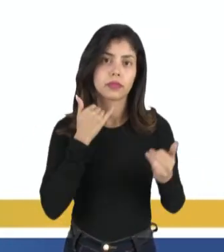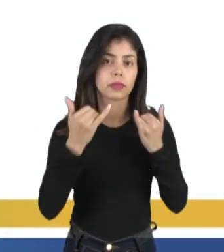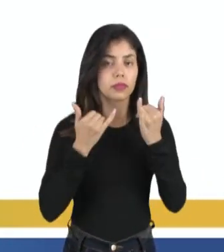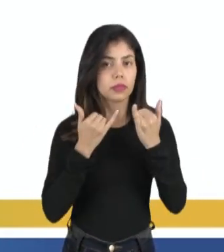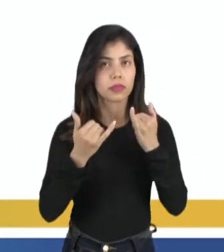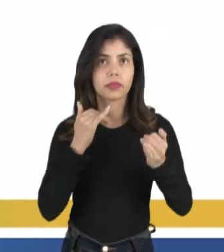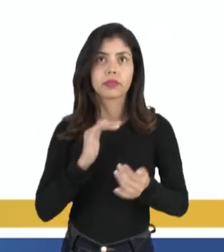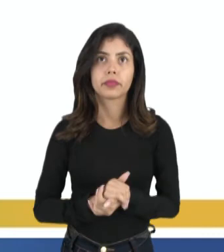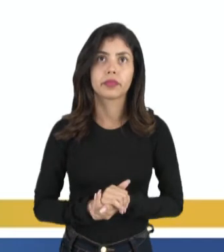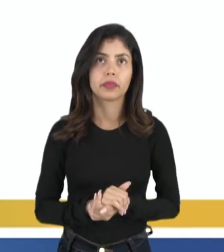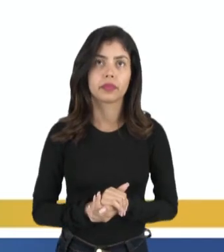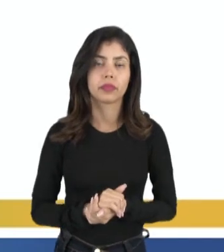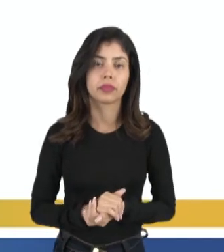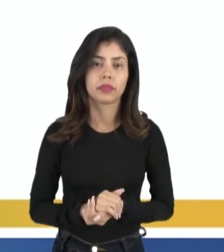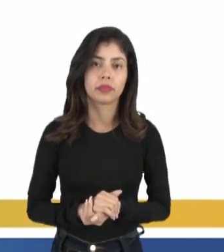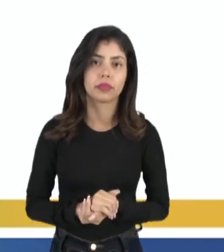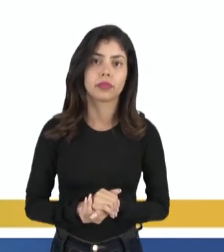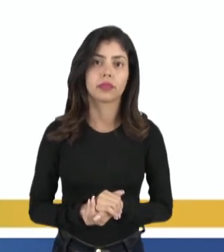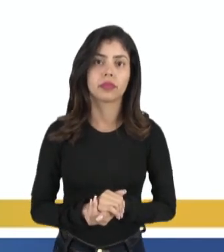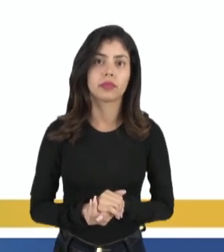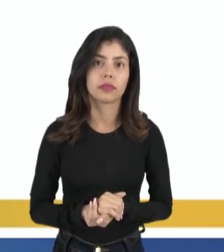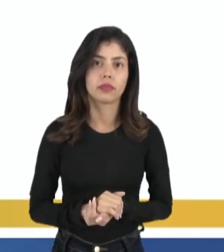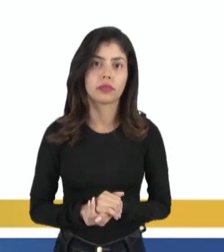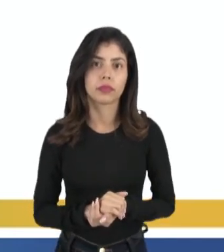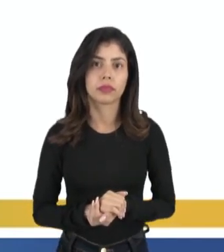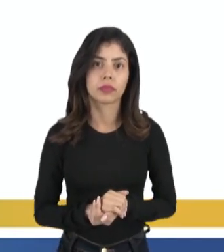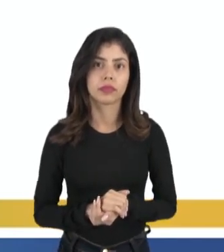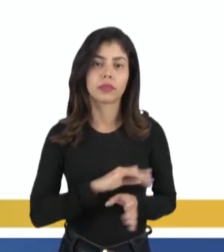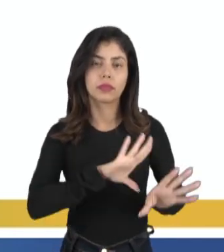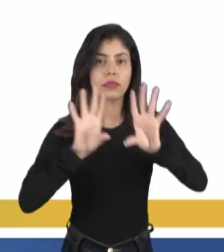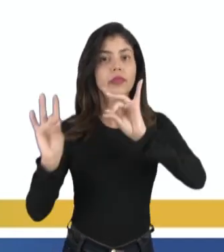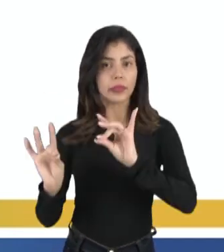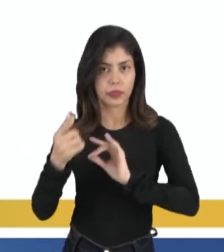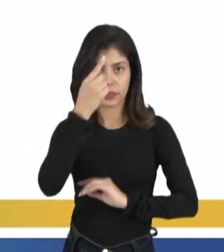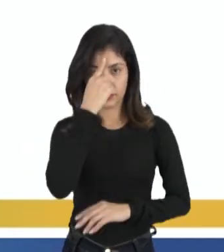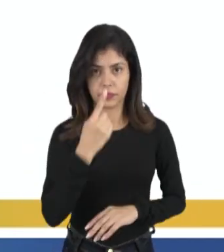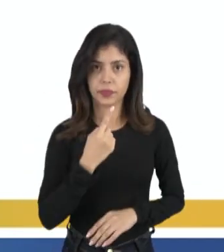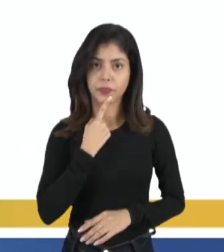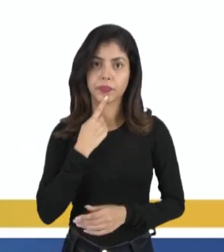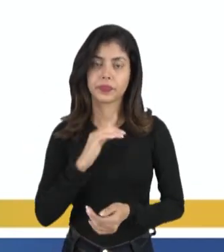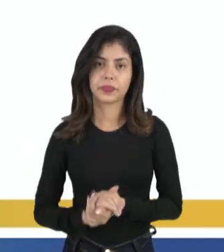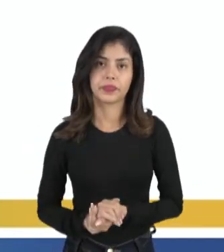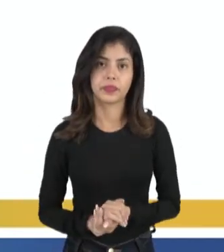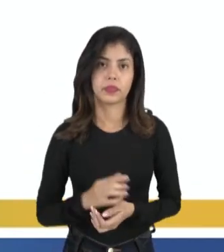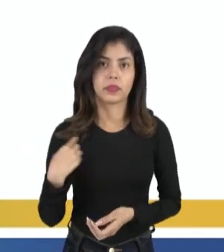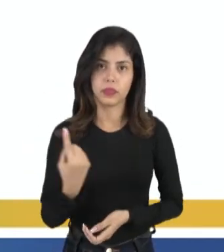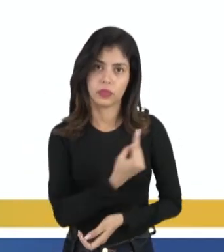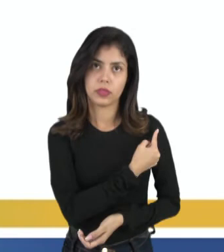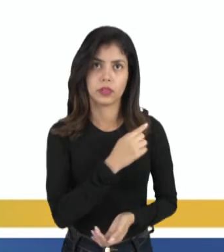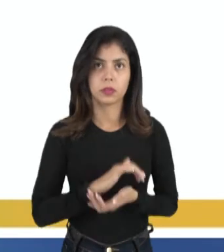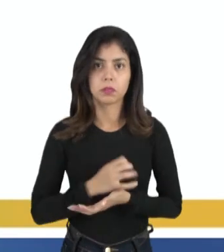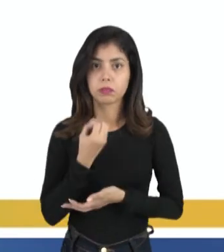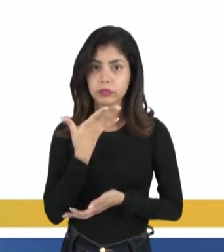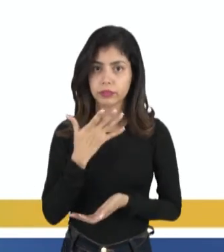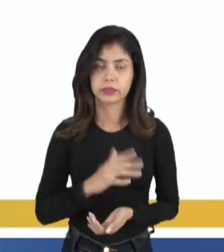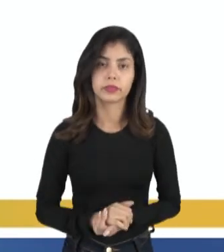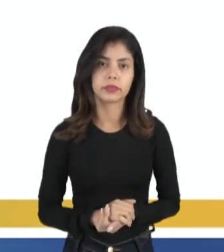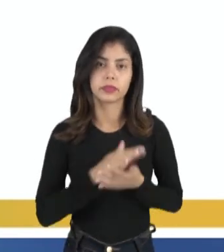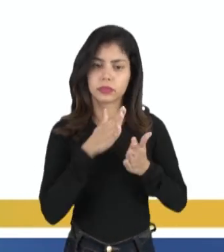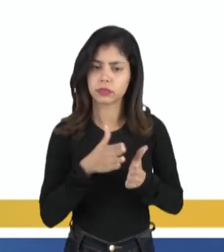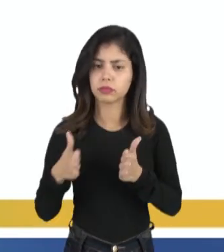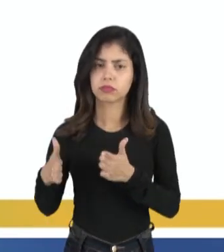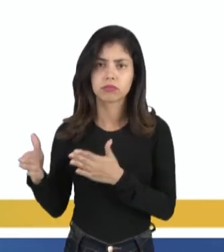informação né é através das imagem para a gente é bem